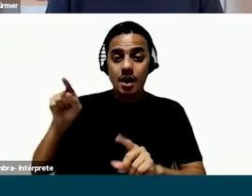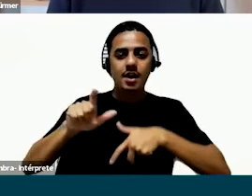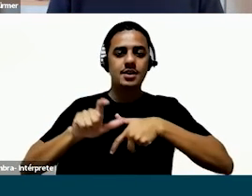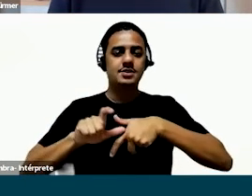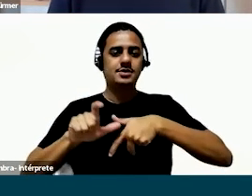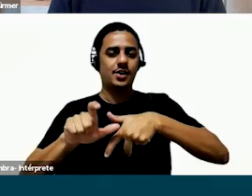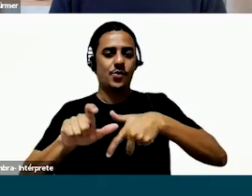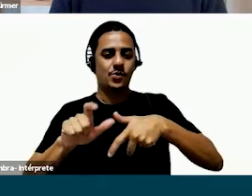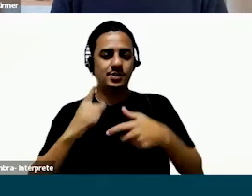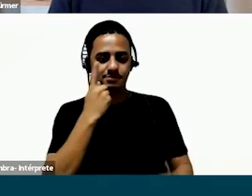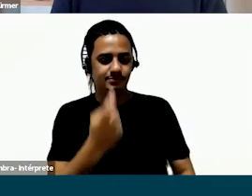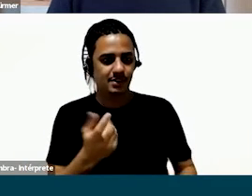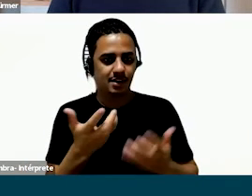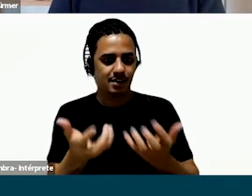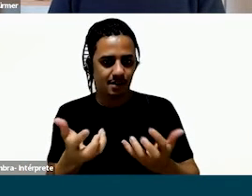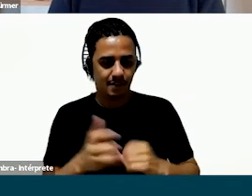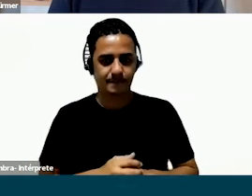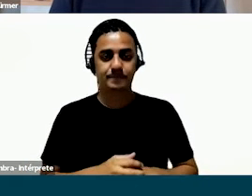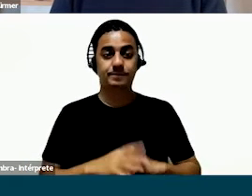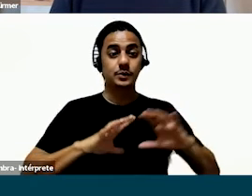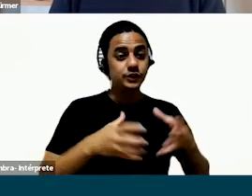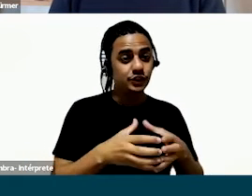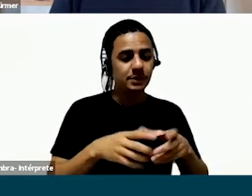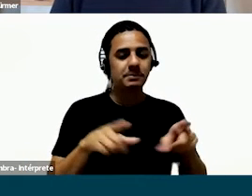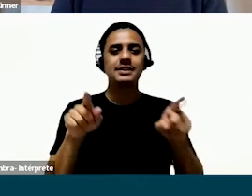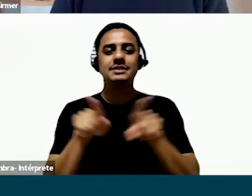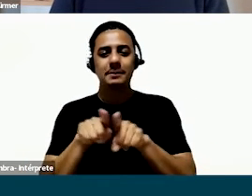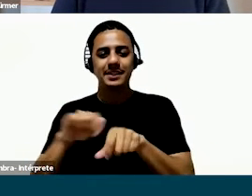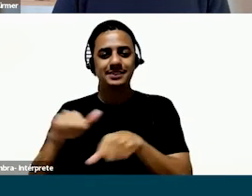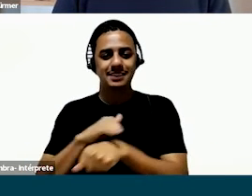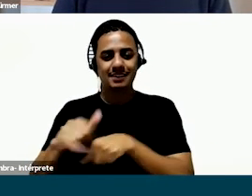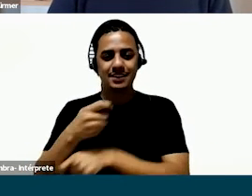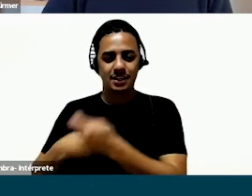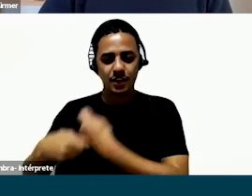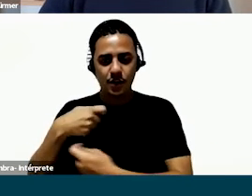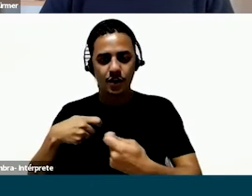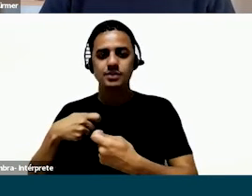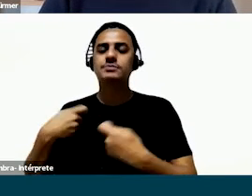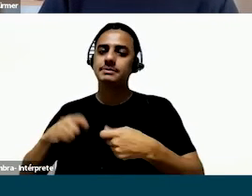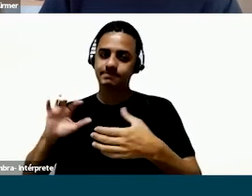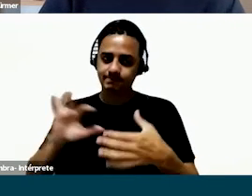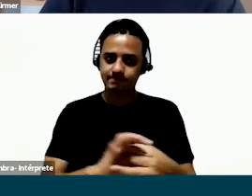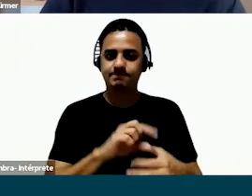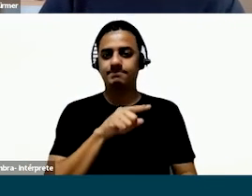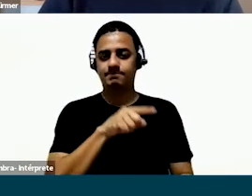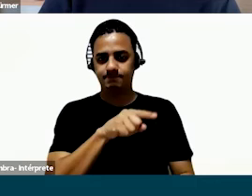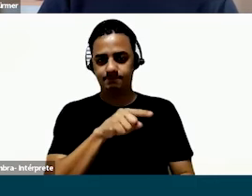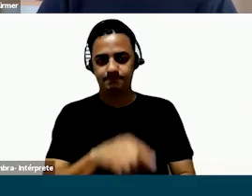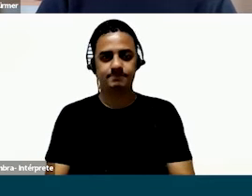conexão entre a ação do time, que o time está fazendo no dia a dia, e a estratégia de negócio passa por esse tipo de